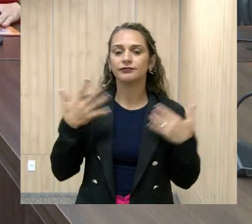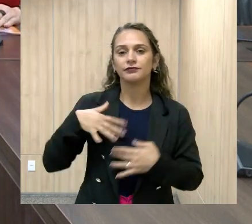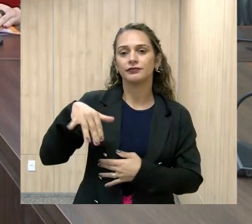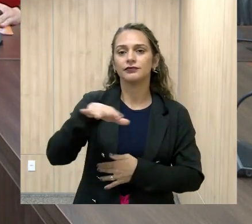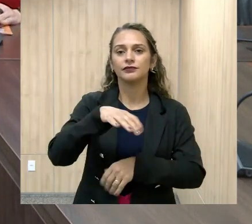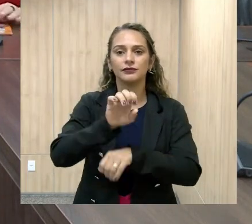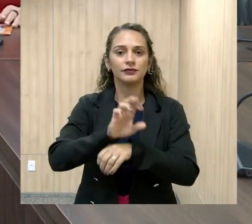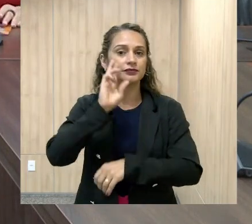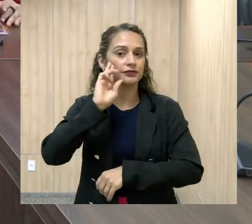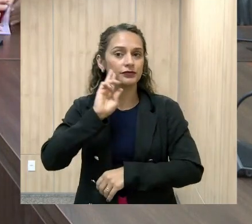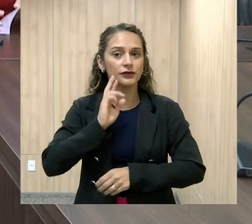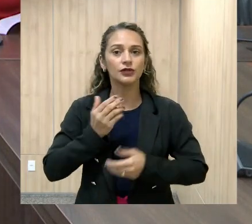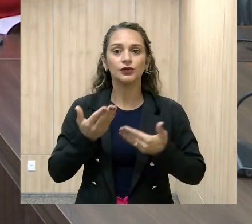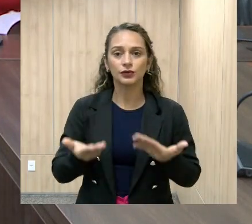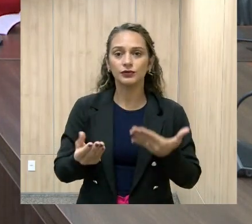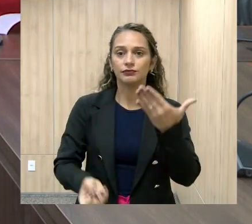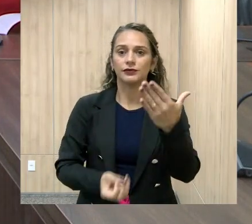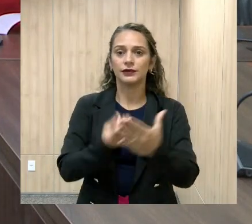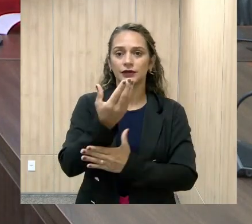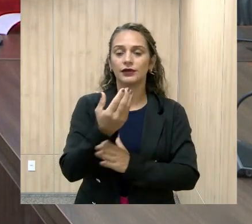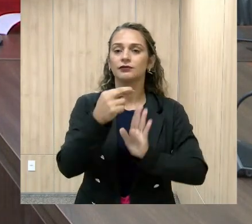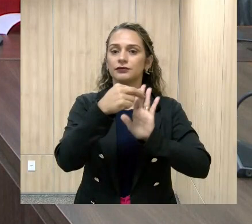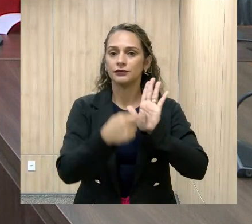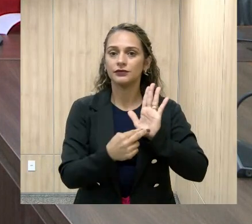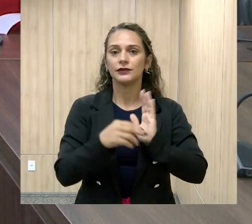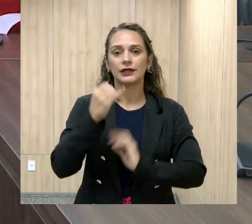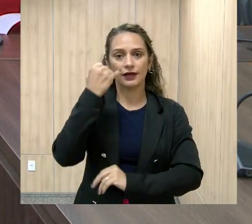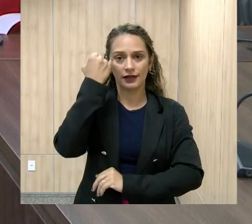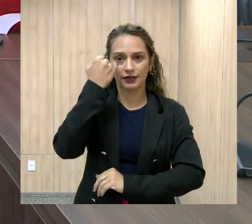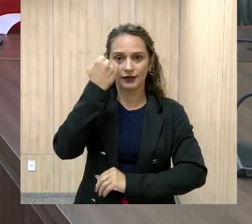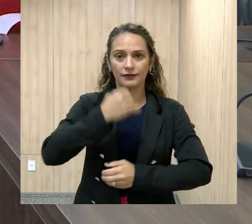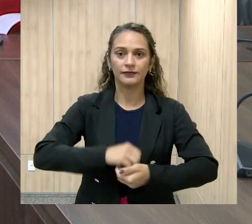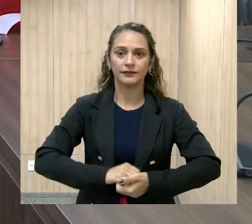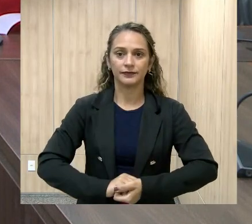relatoria deputada Ieda Chaves